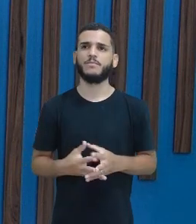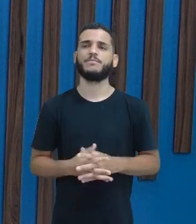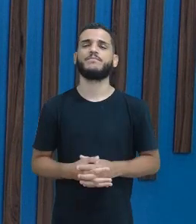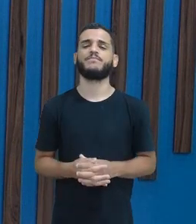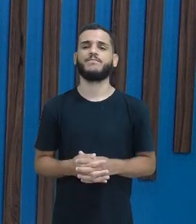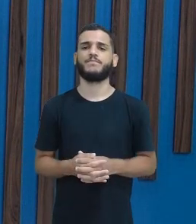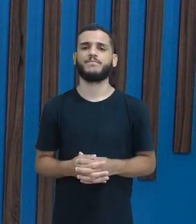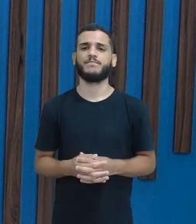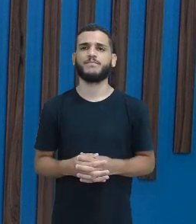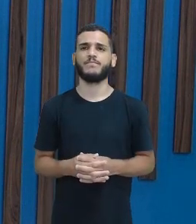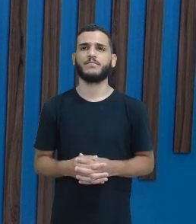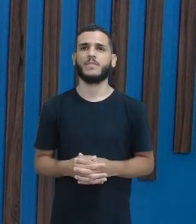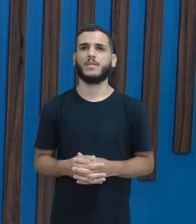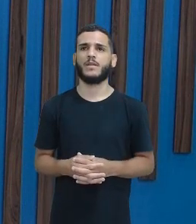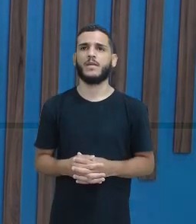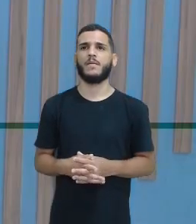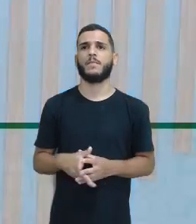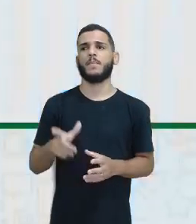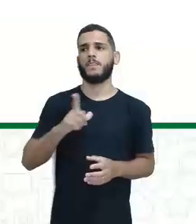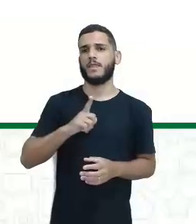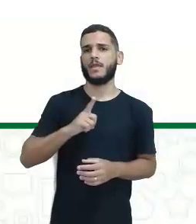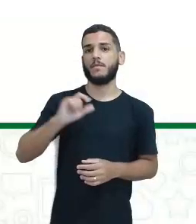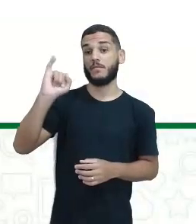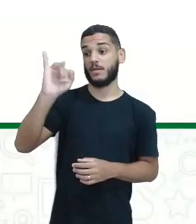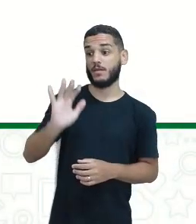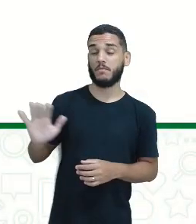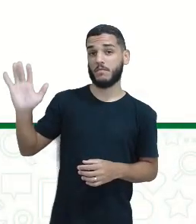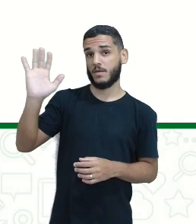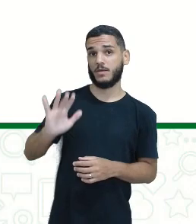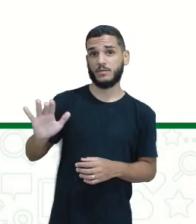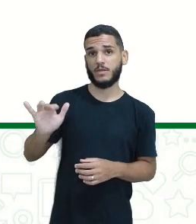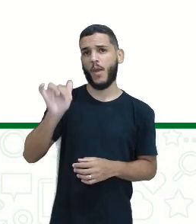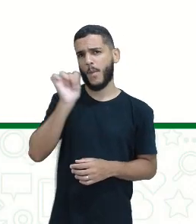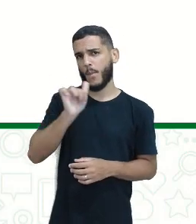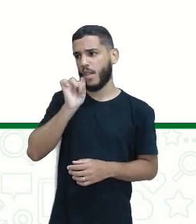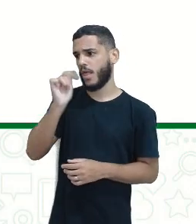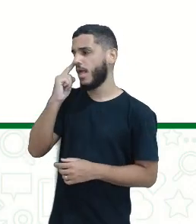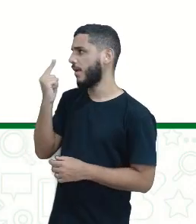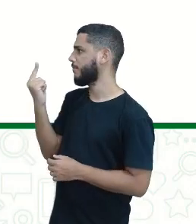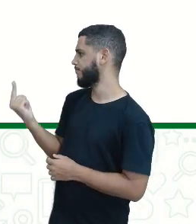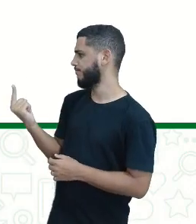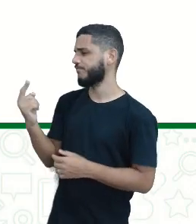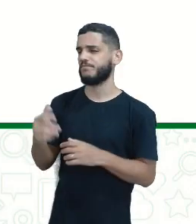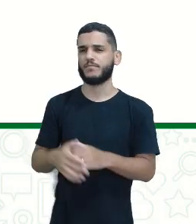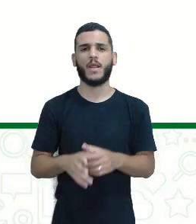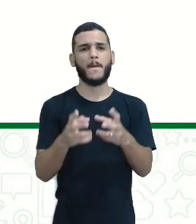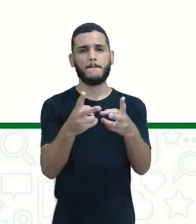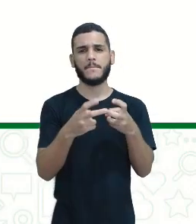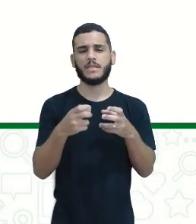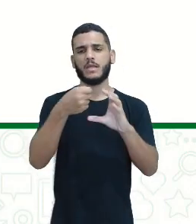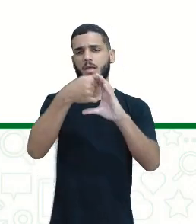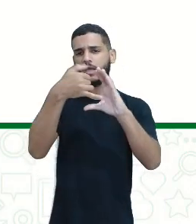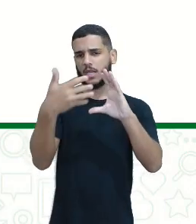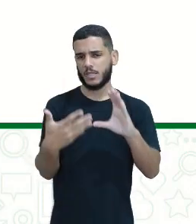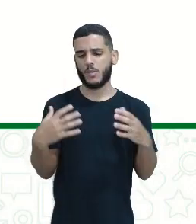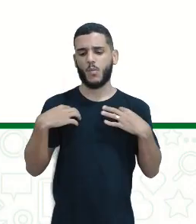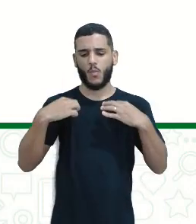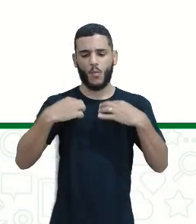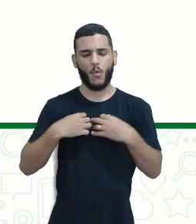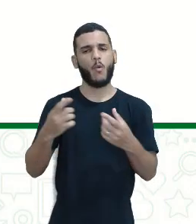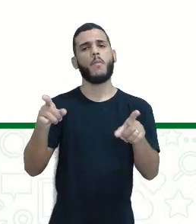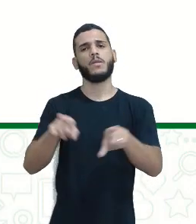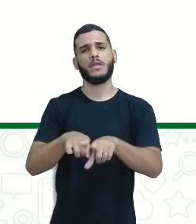a imagem, a ilustração que eu trouxe. Essa é uma griote. Observa as mesmas características das roupas,